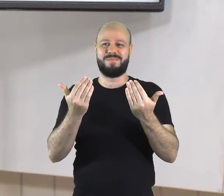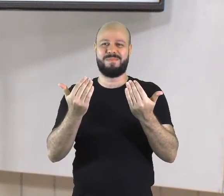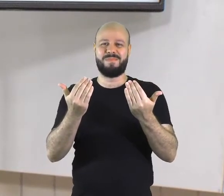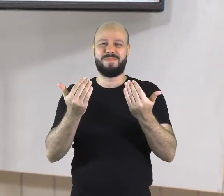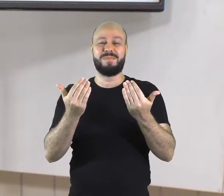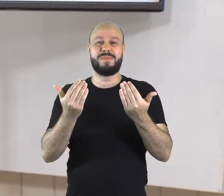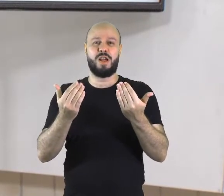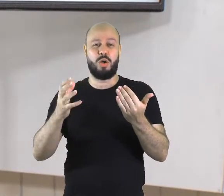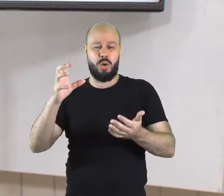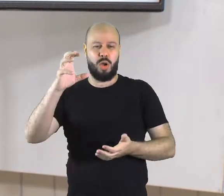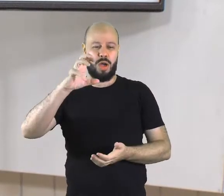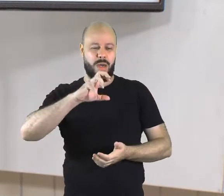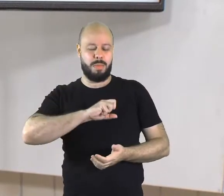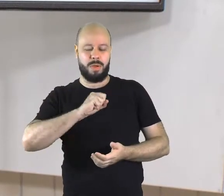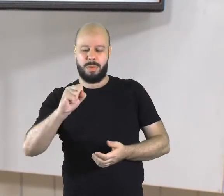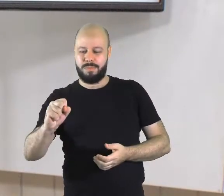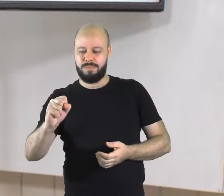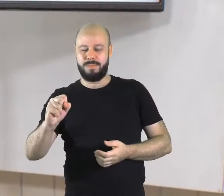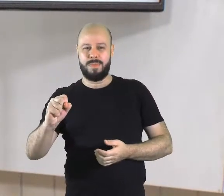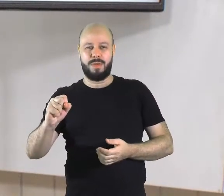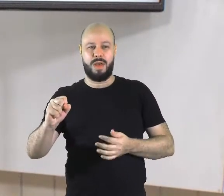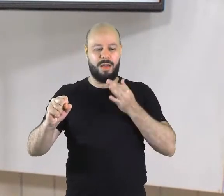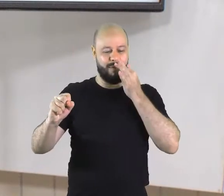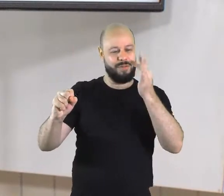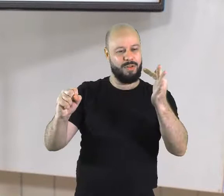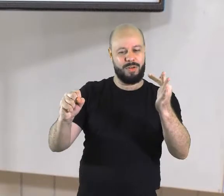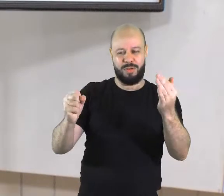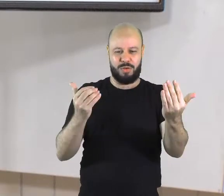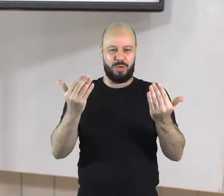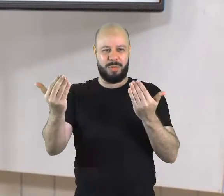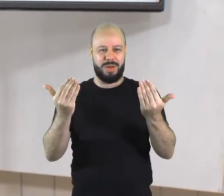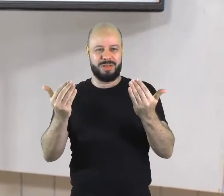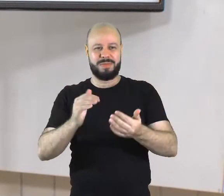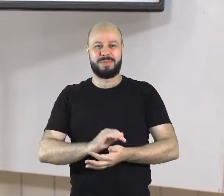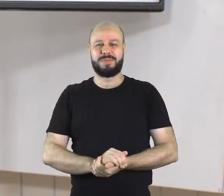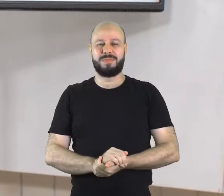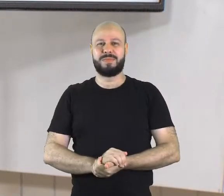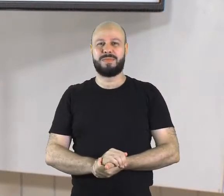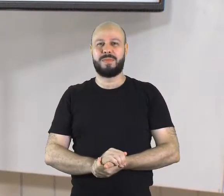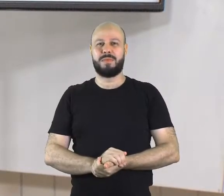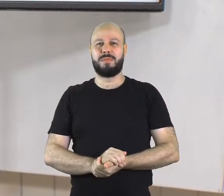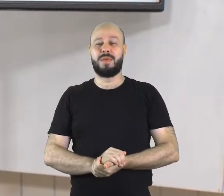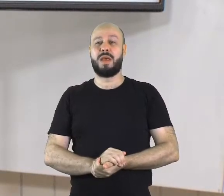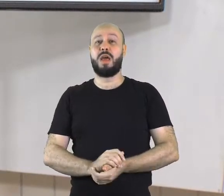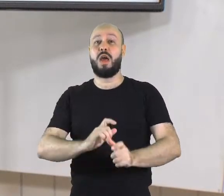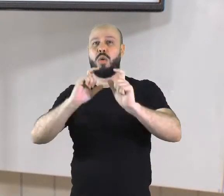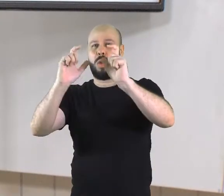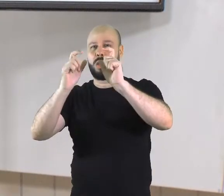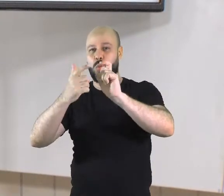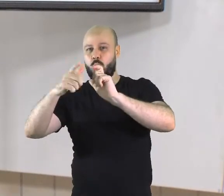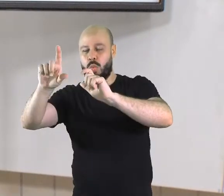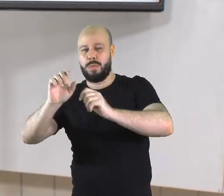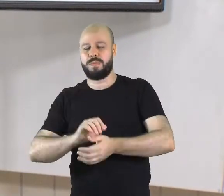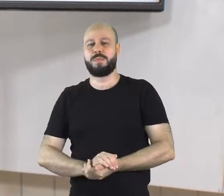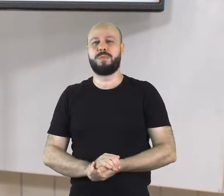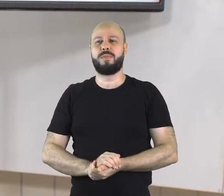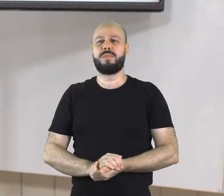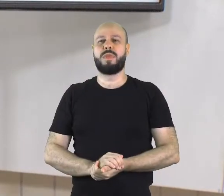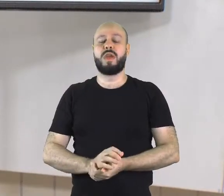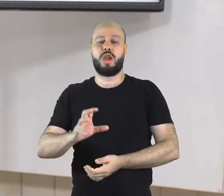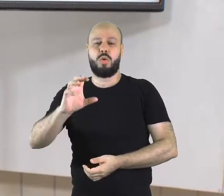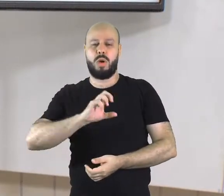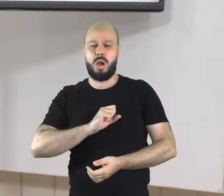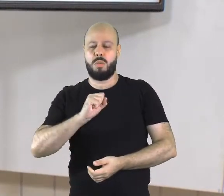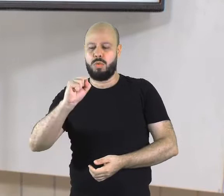do amor com uma flor. No próximo quadrinho nós temos uma comparação do